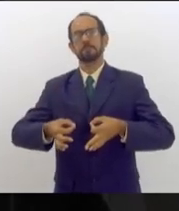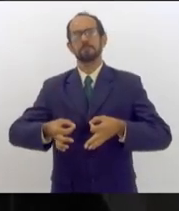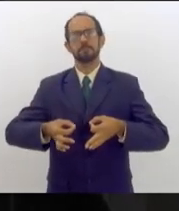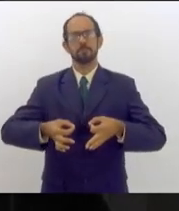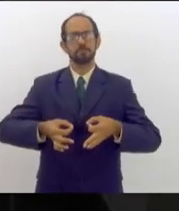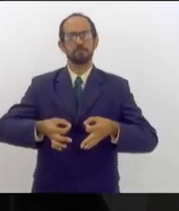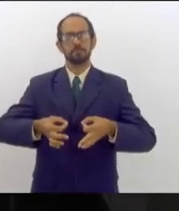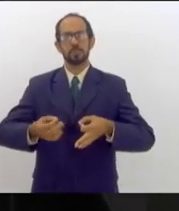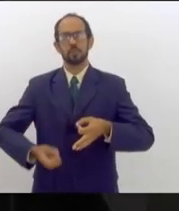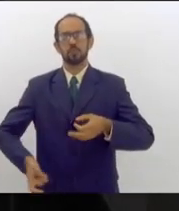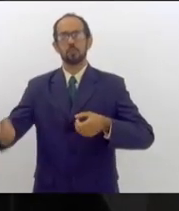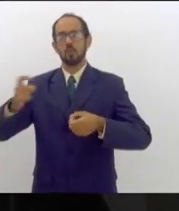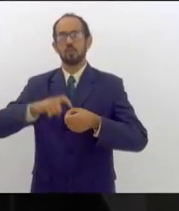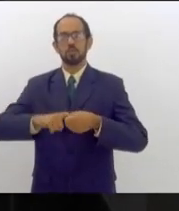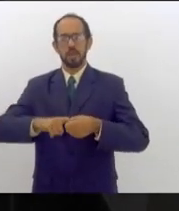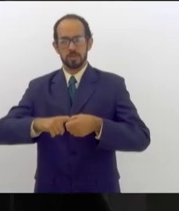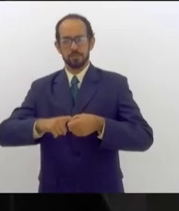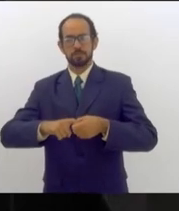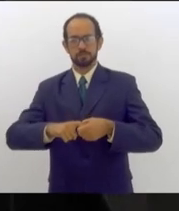retornar